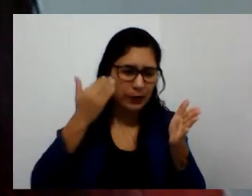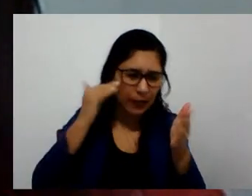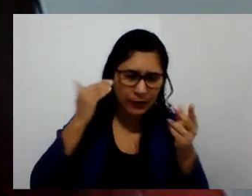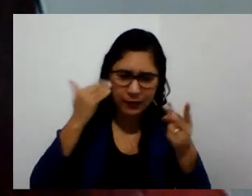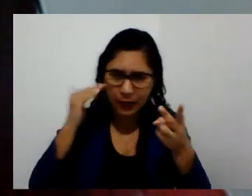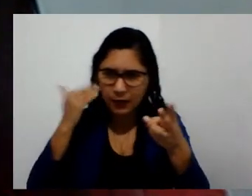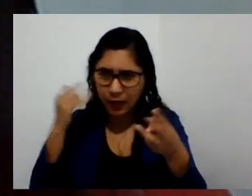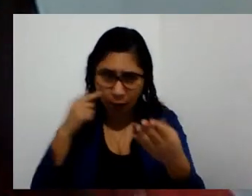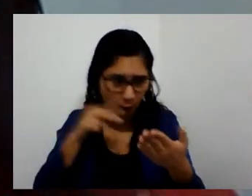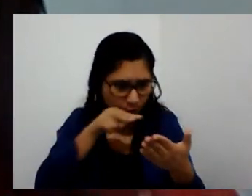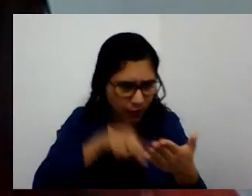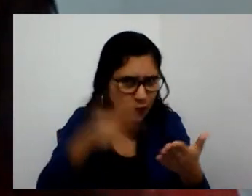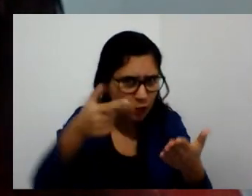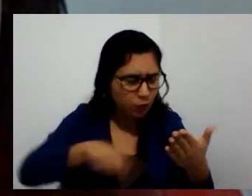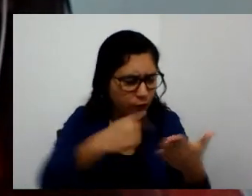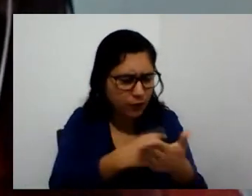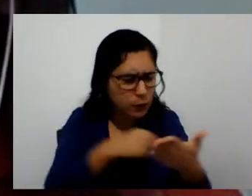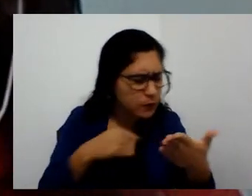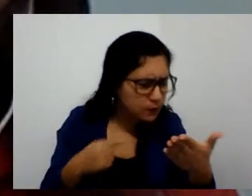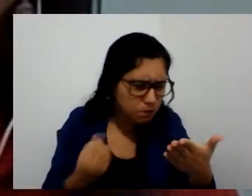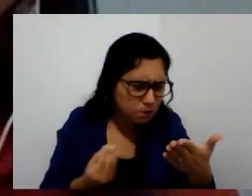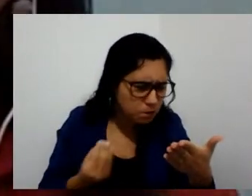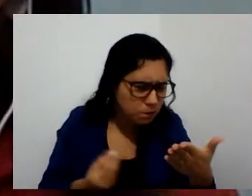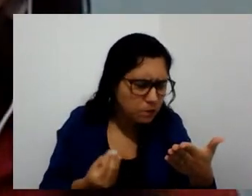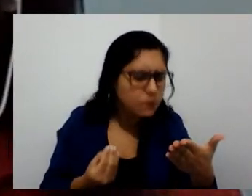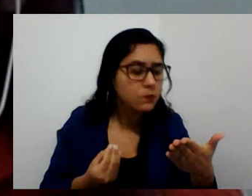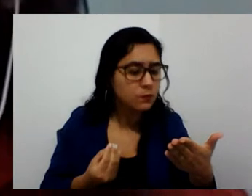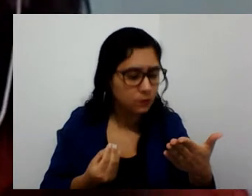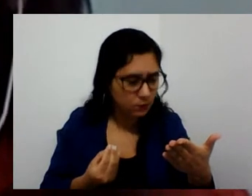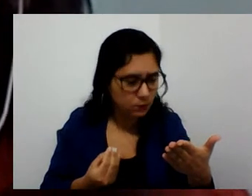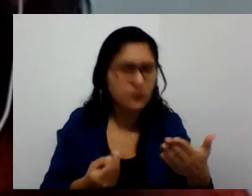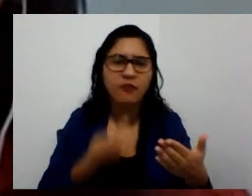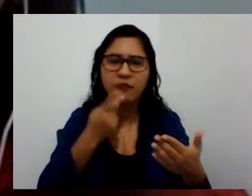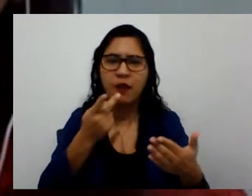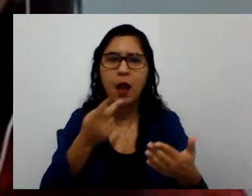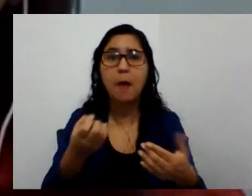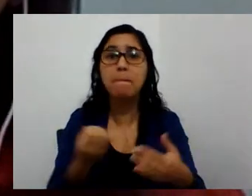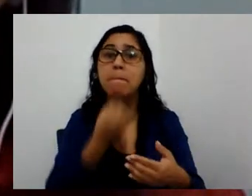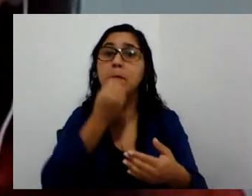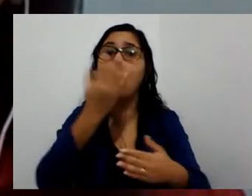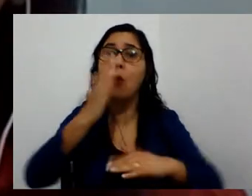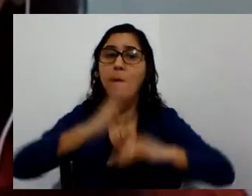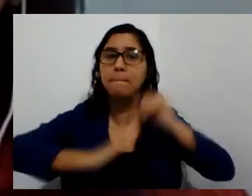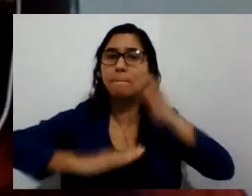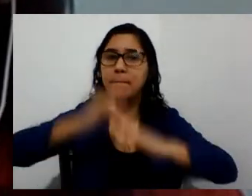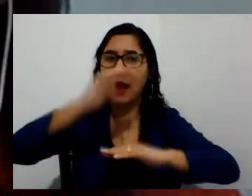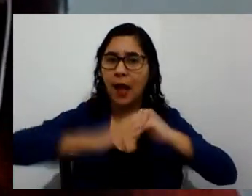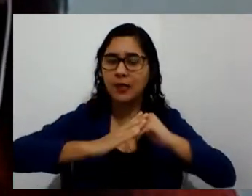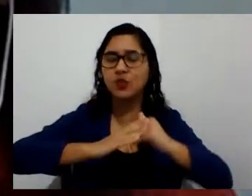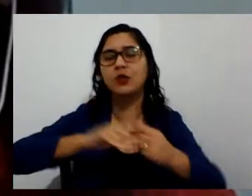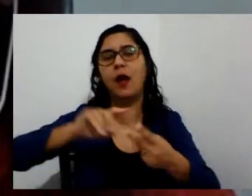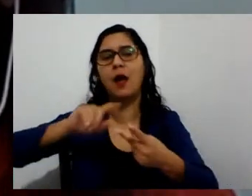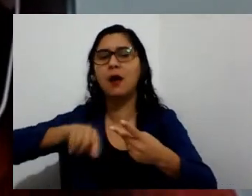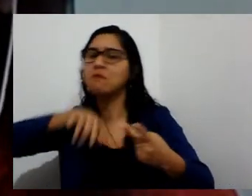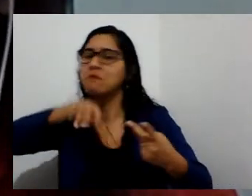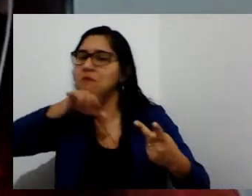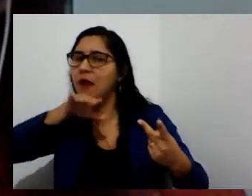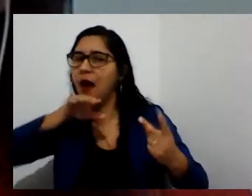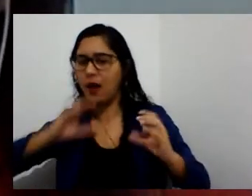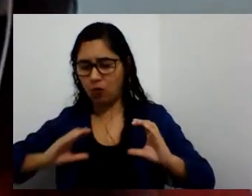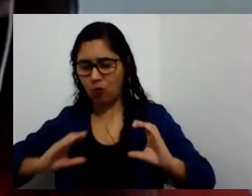uma olhada aqui. Quando a gente fala de boas práticas e más condutas, nós